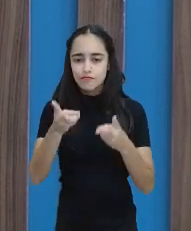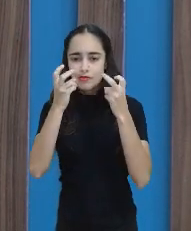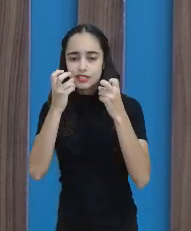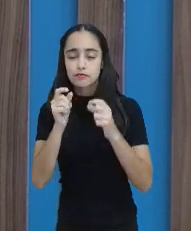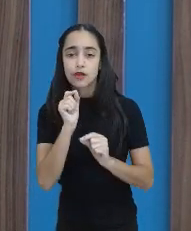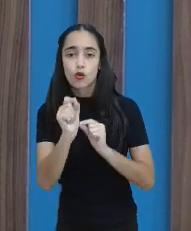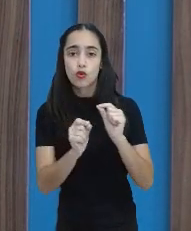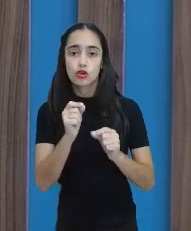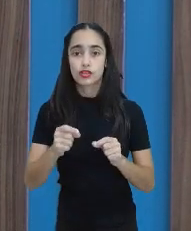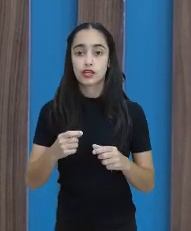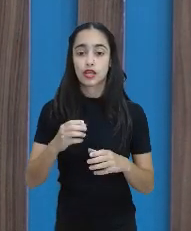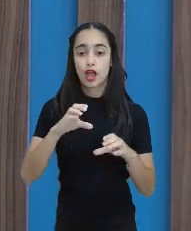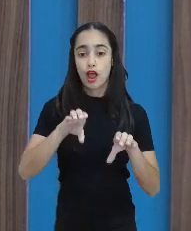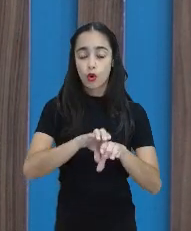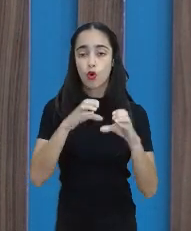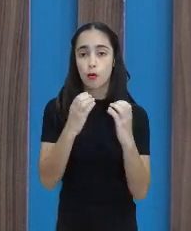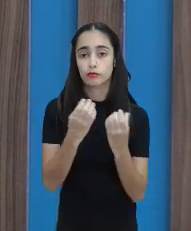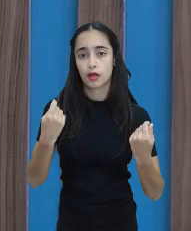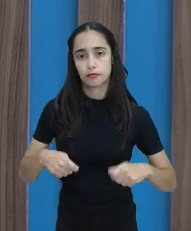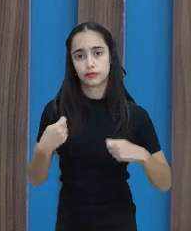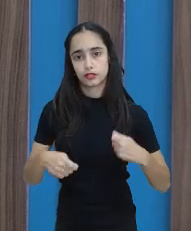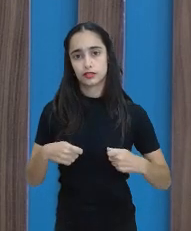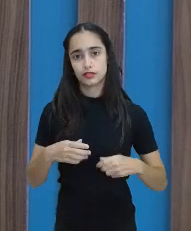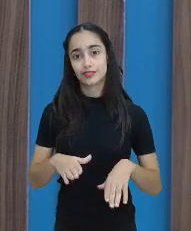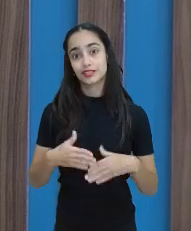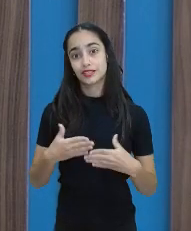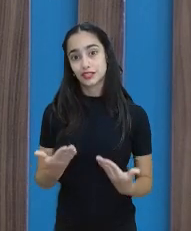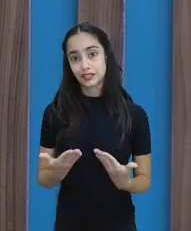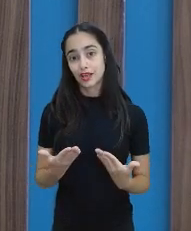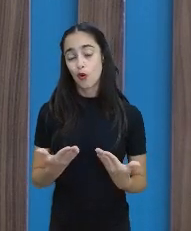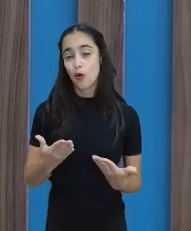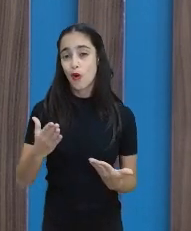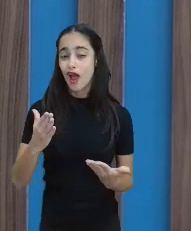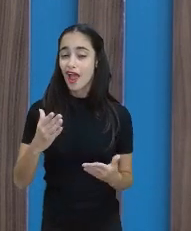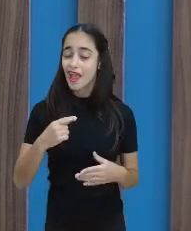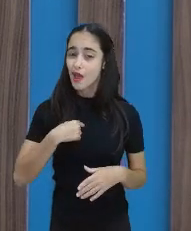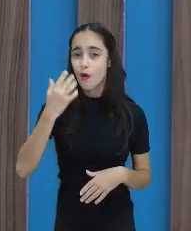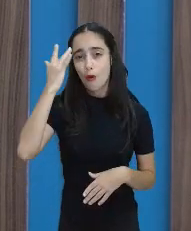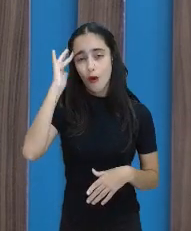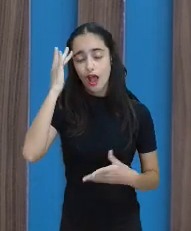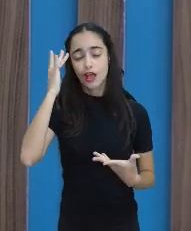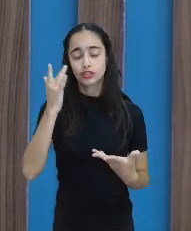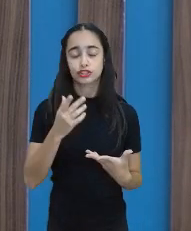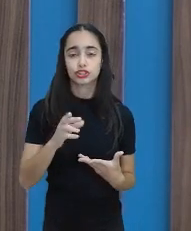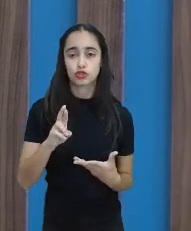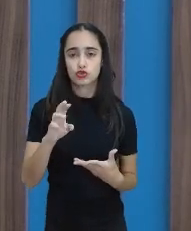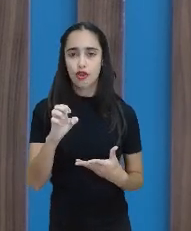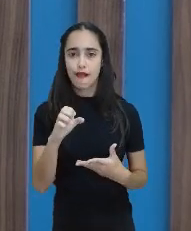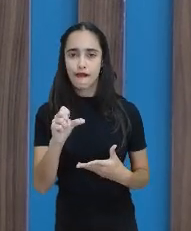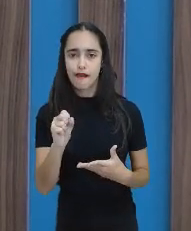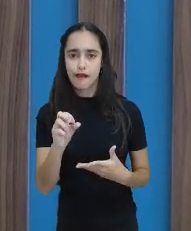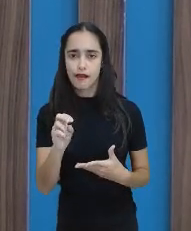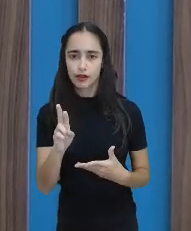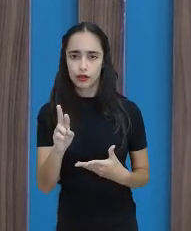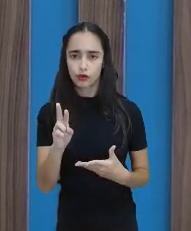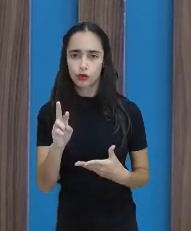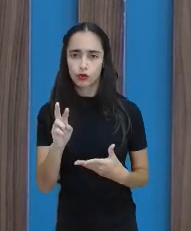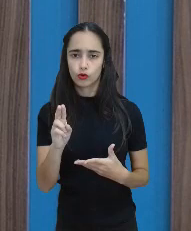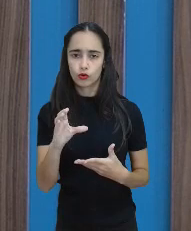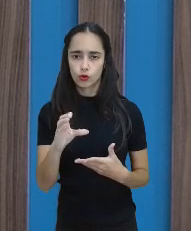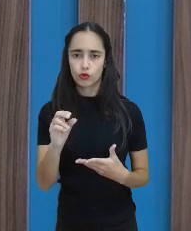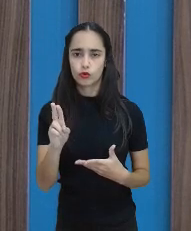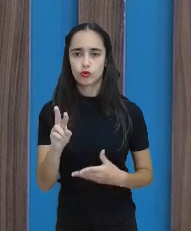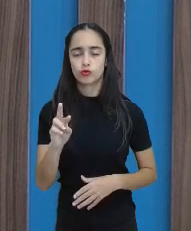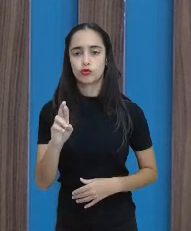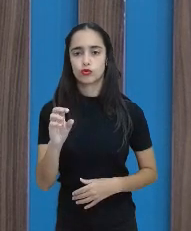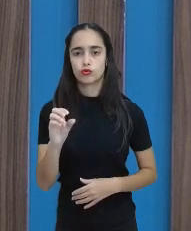né? Então, talvez os recursos públicos fossem melhor aplicados em pavimentação, em saneamento